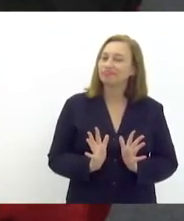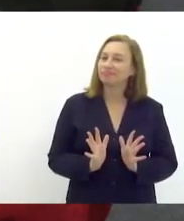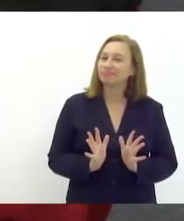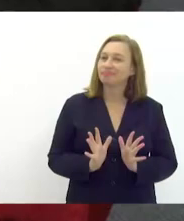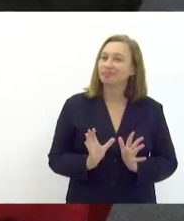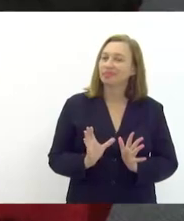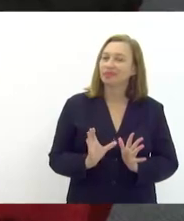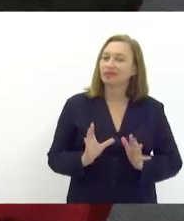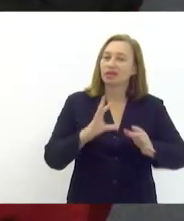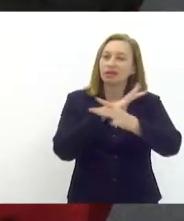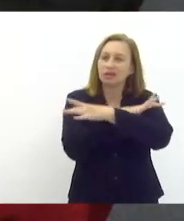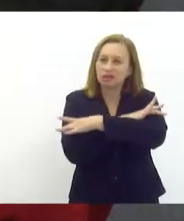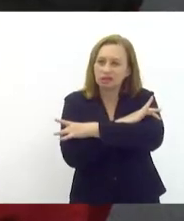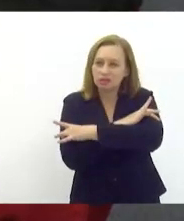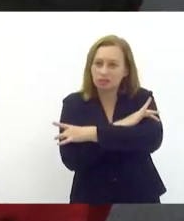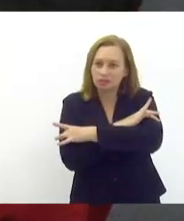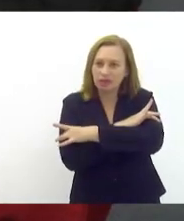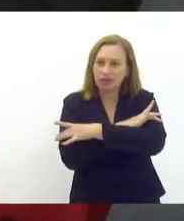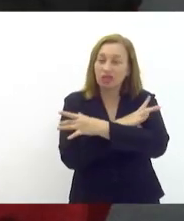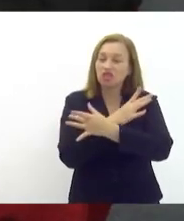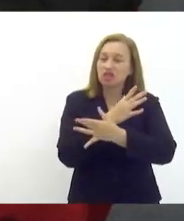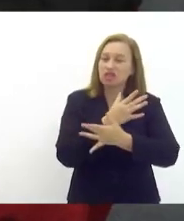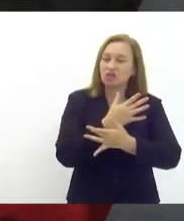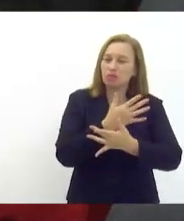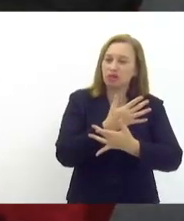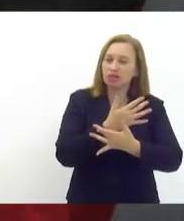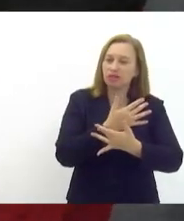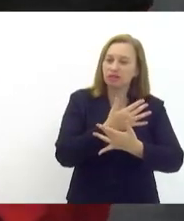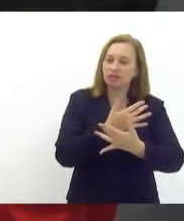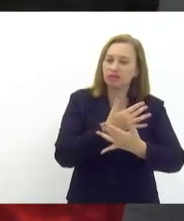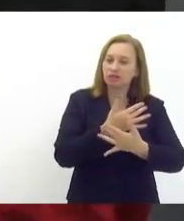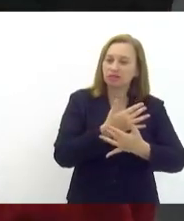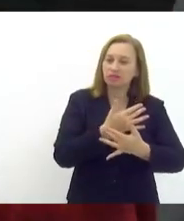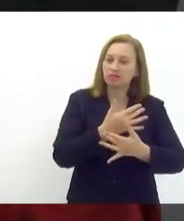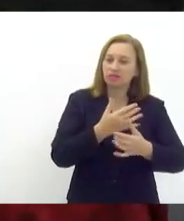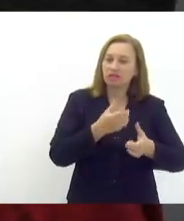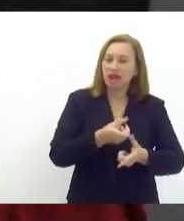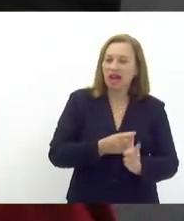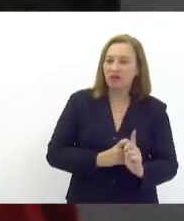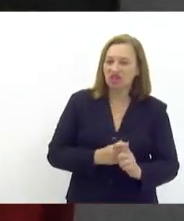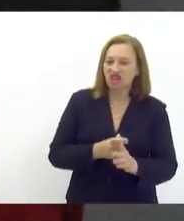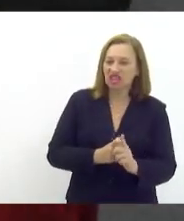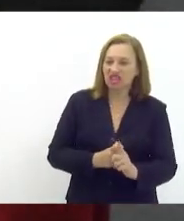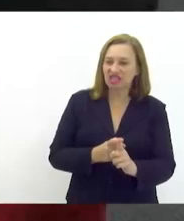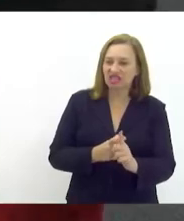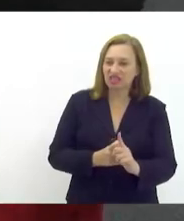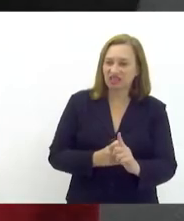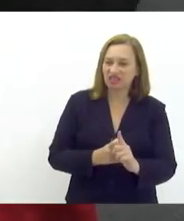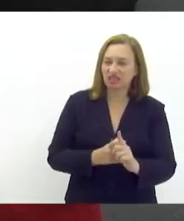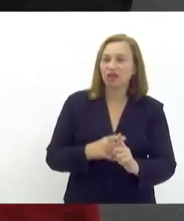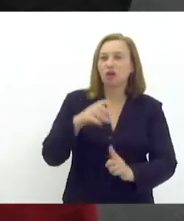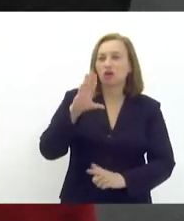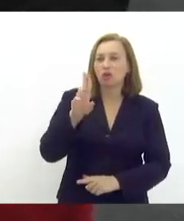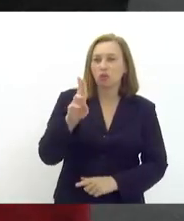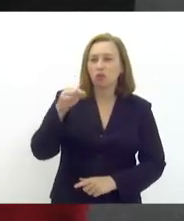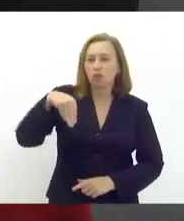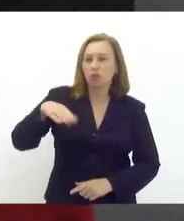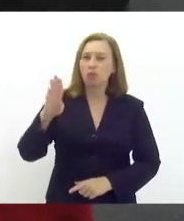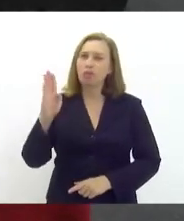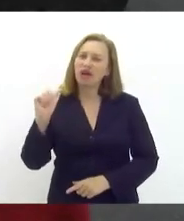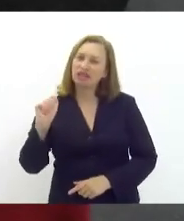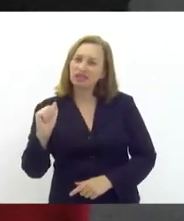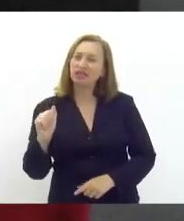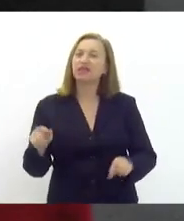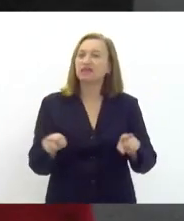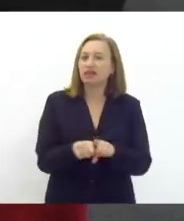Candomblé a umbanda enfim todas as religiões de matriz africana e que nós temos A Irmandade da Boa Morte